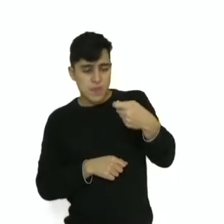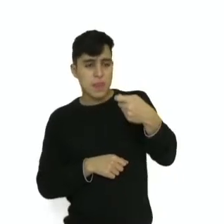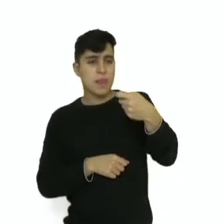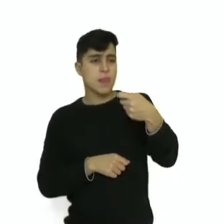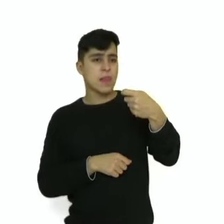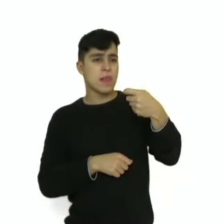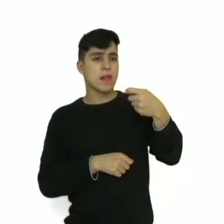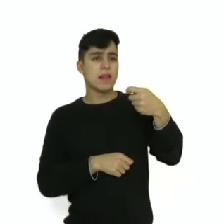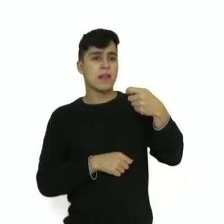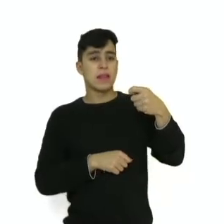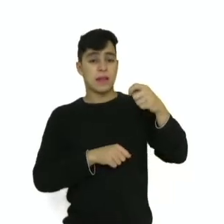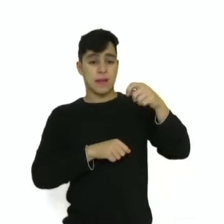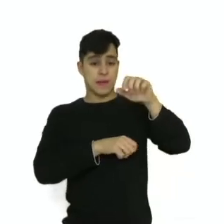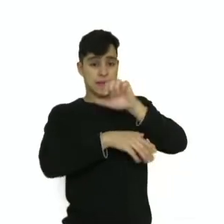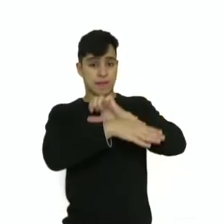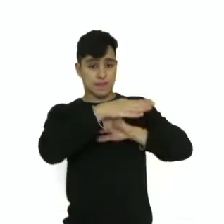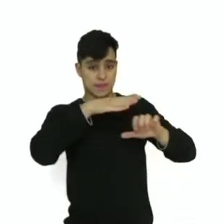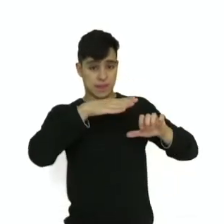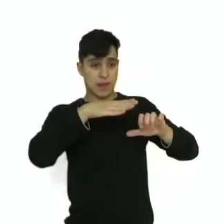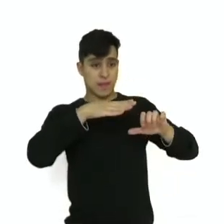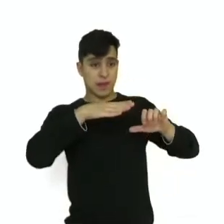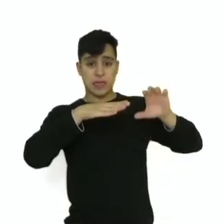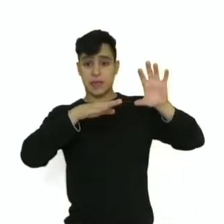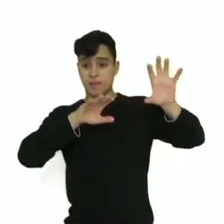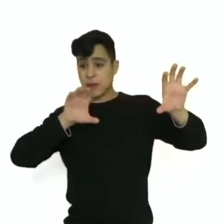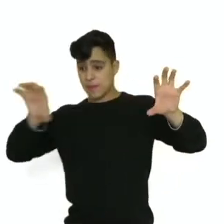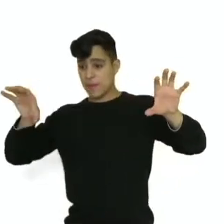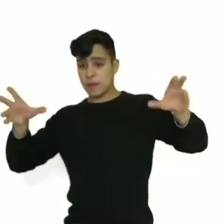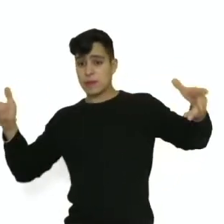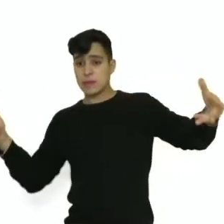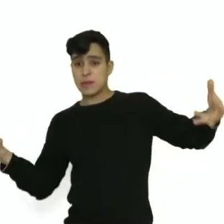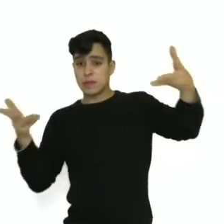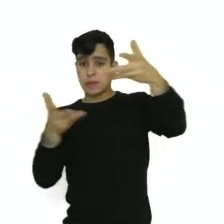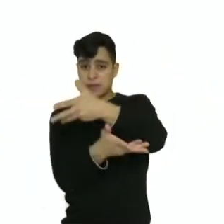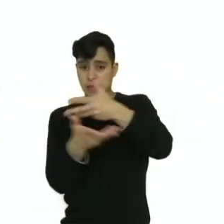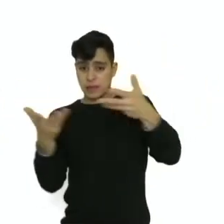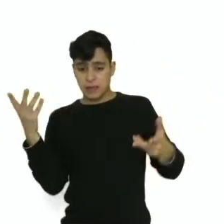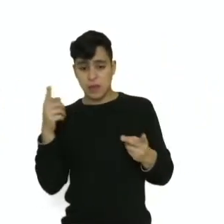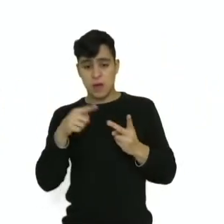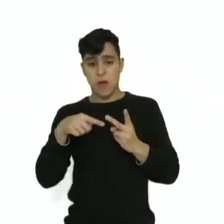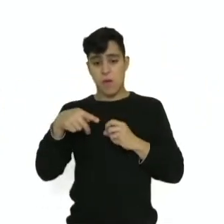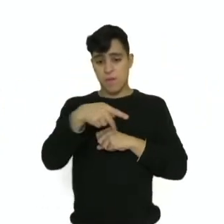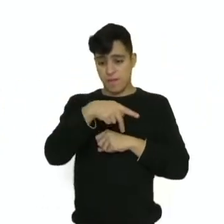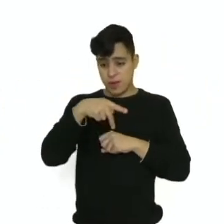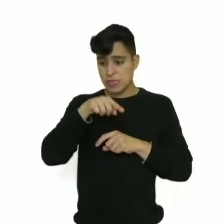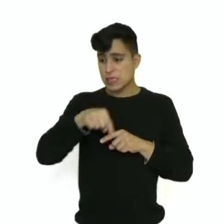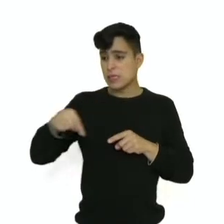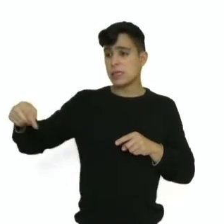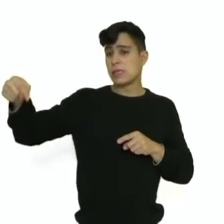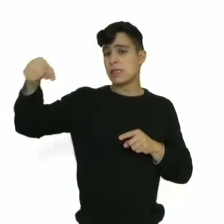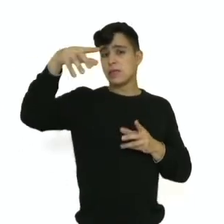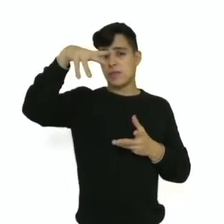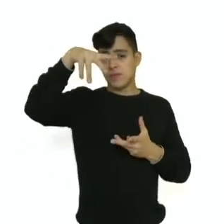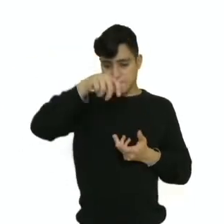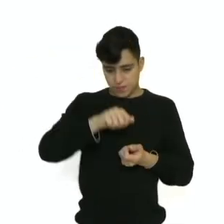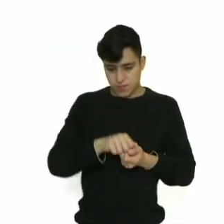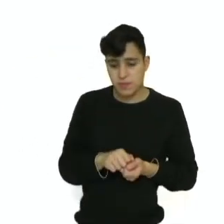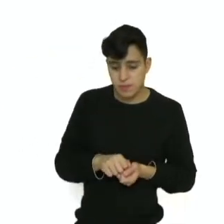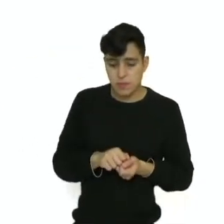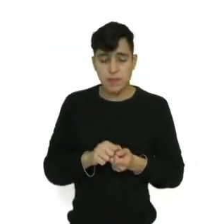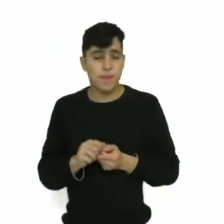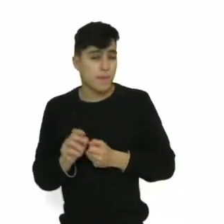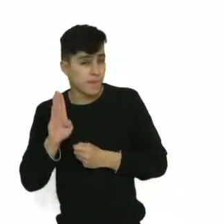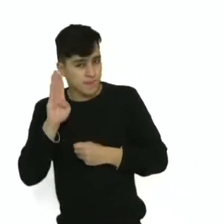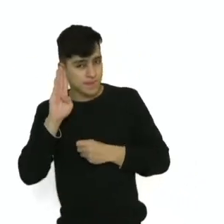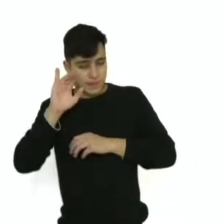transnacionais e multinacionais, onde literalmente você percebe as sedes instaladas nos países de